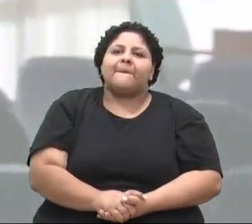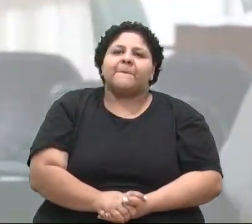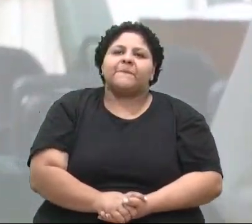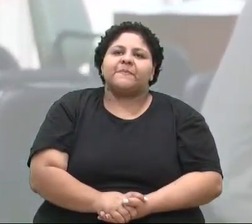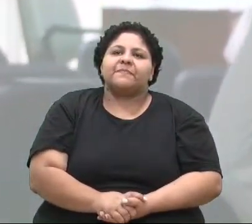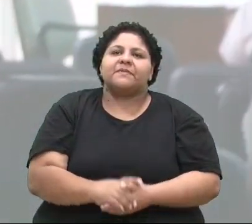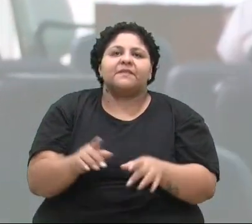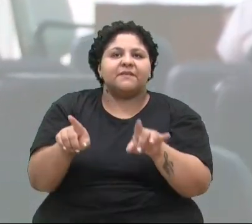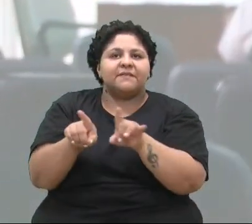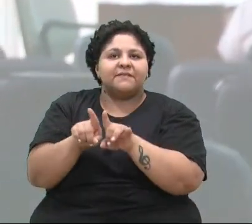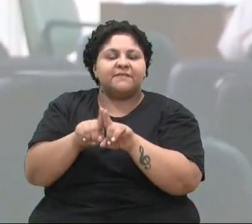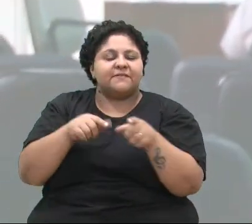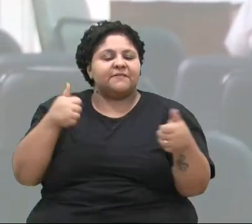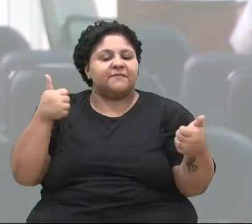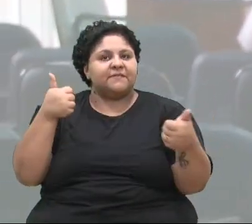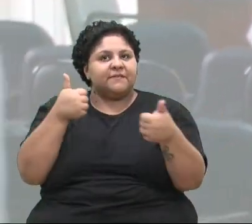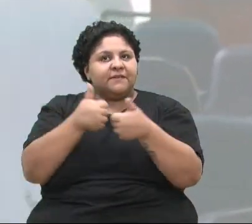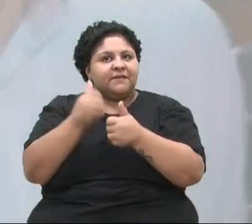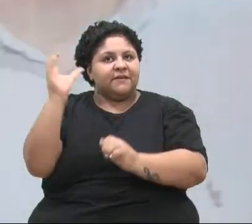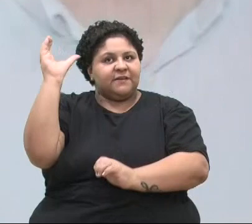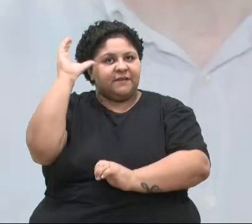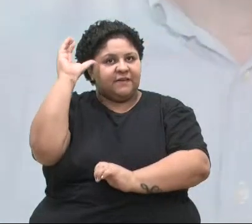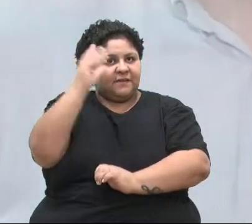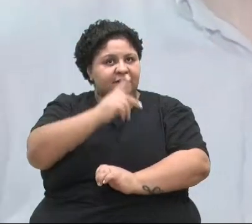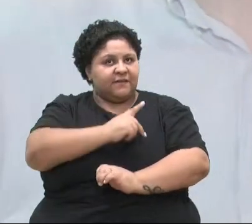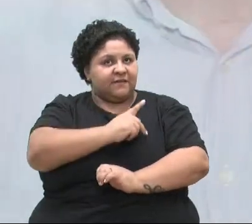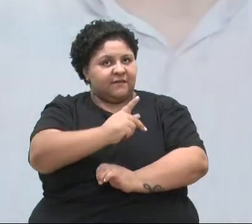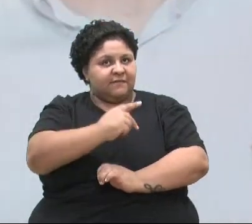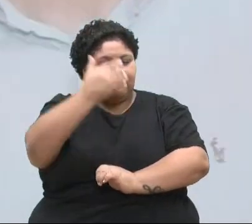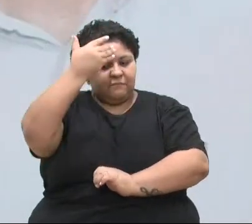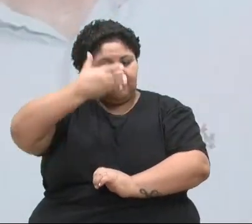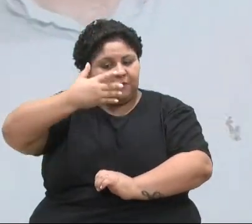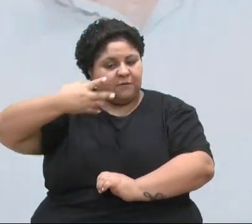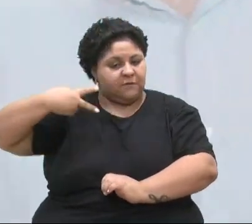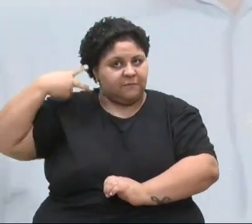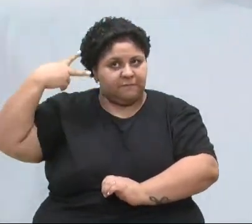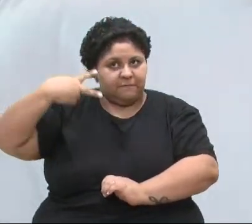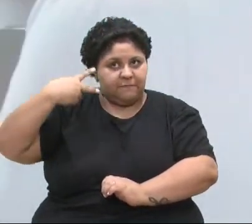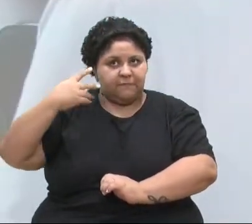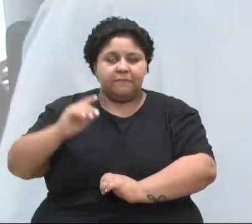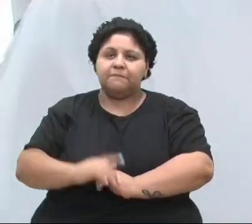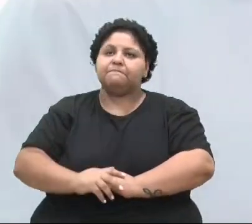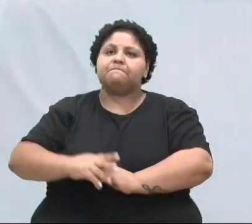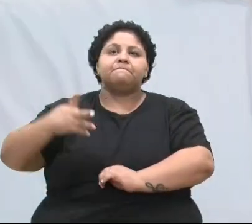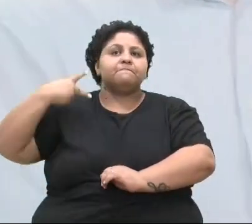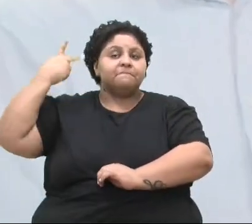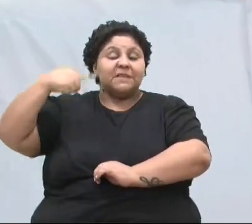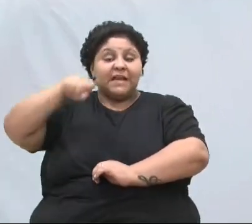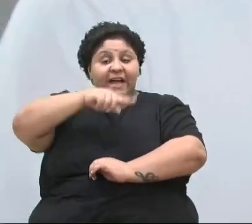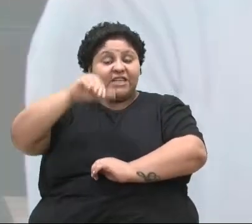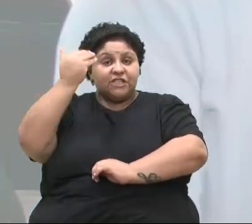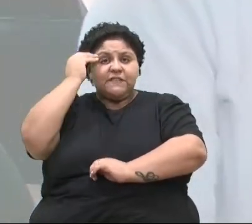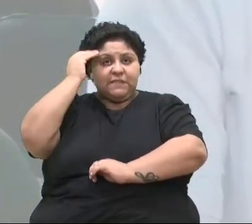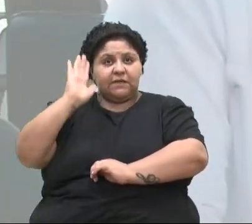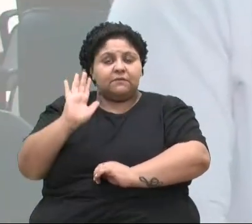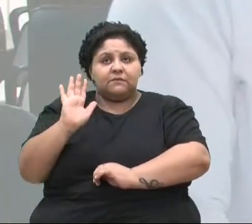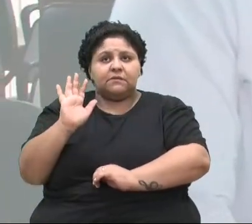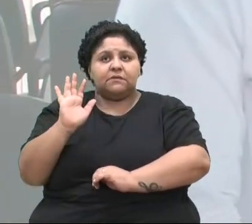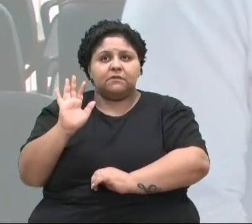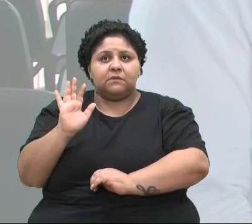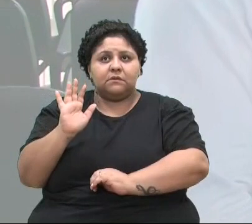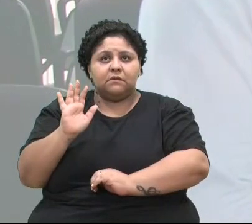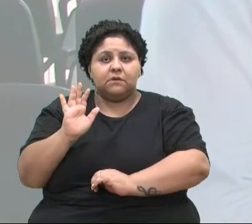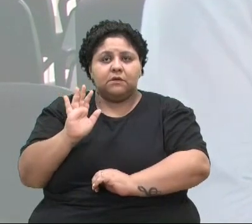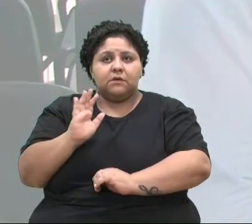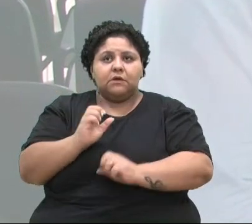Quem também está aqui comigo é o Cadori, presidente da Frente Parlamentar. Vereador, a gente sabe, então, que essa prestação